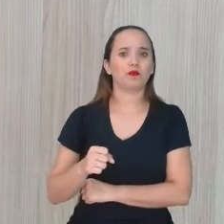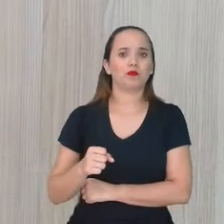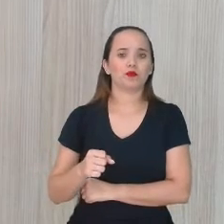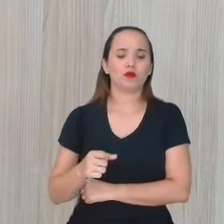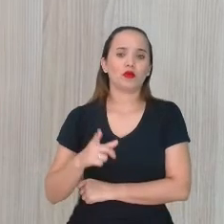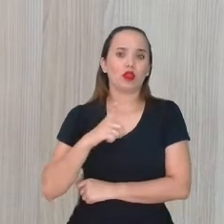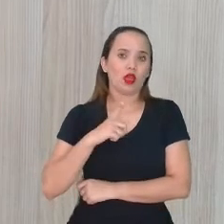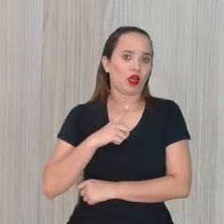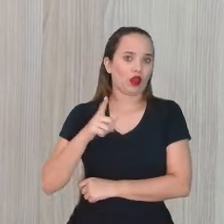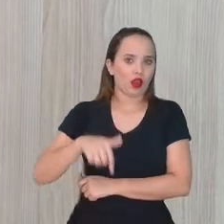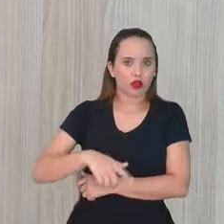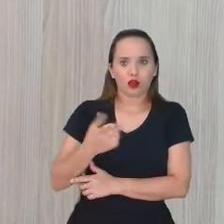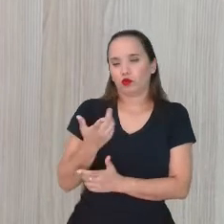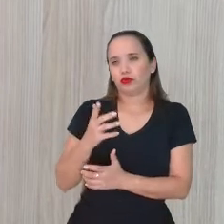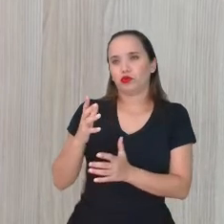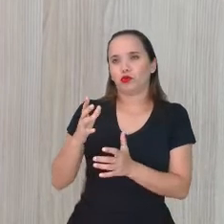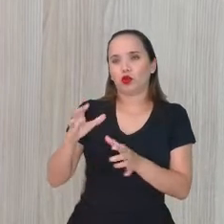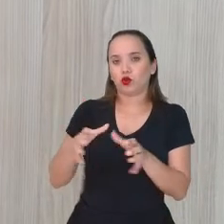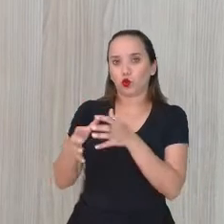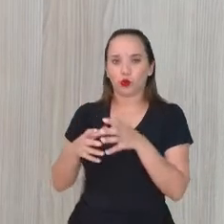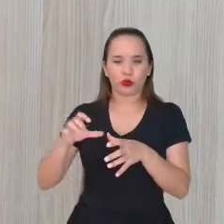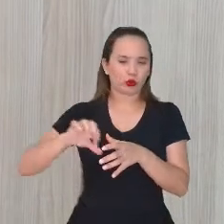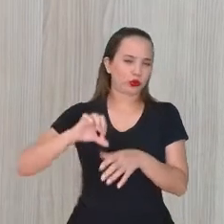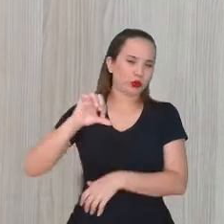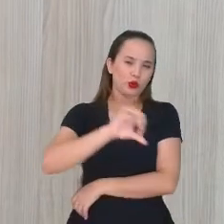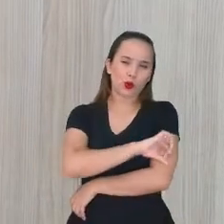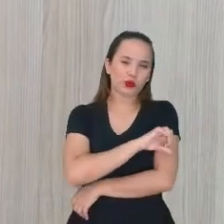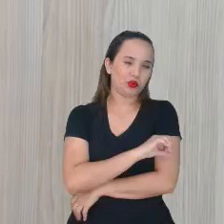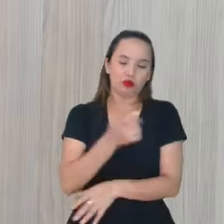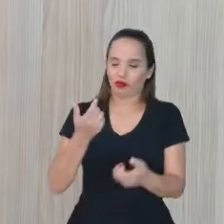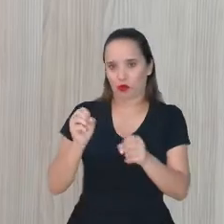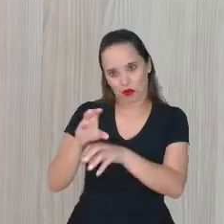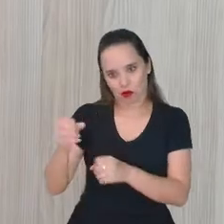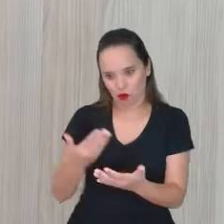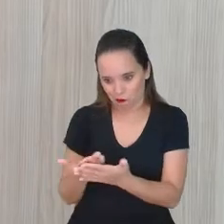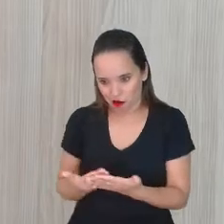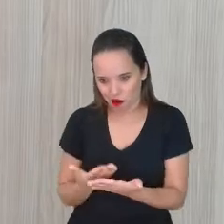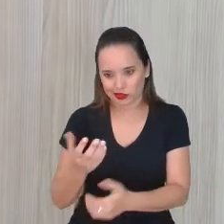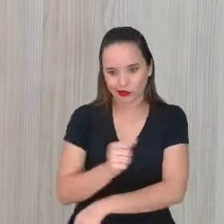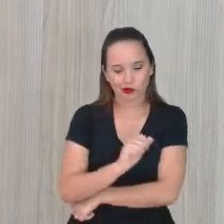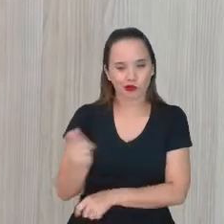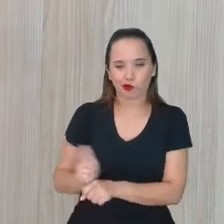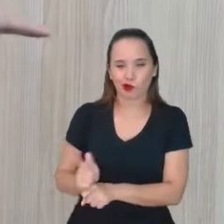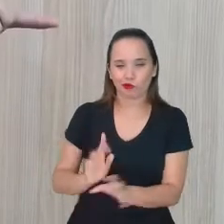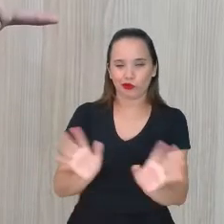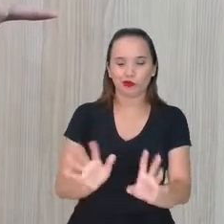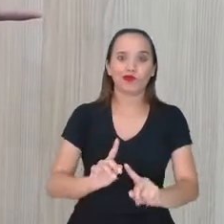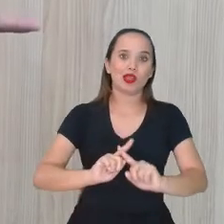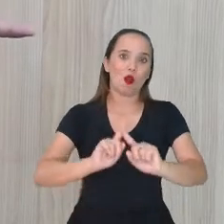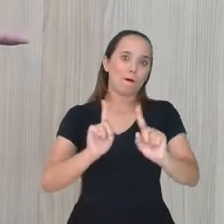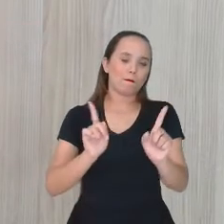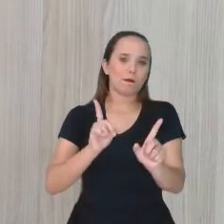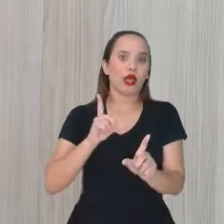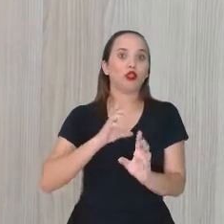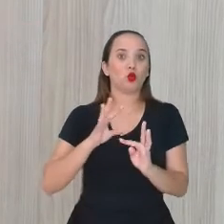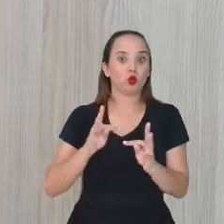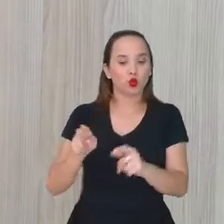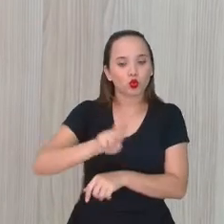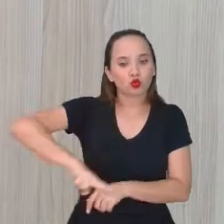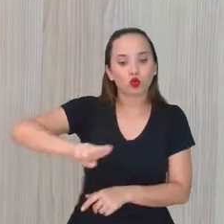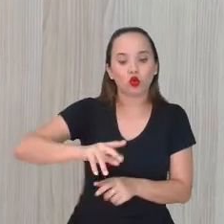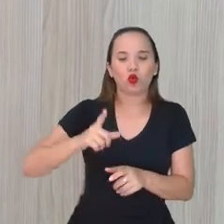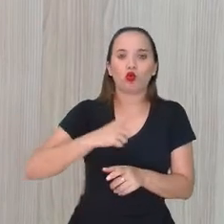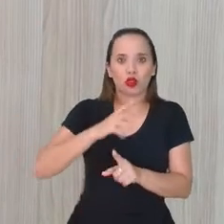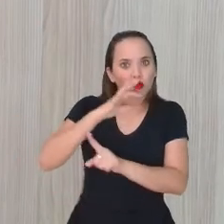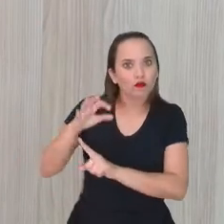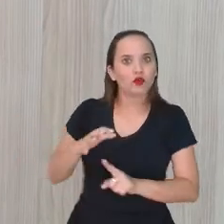aula de geografia, não no ano ano, né? Que aquilo que a gente produz numa escala local dá reflexo até numa escala global. Mas aí,